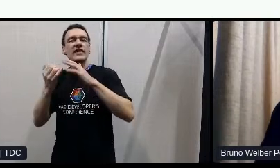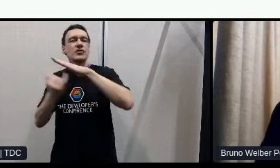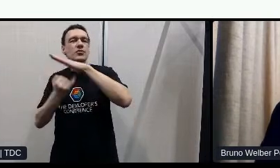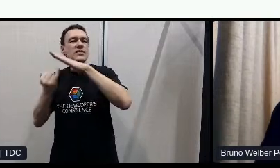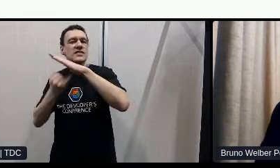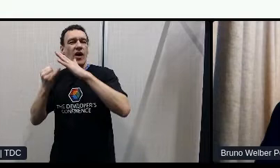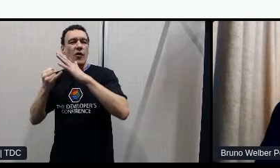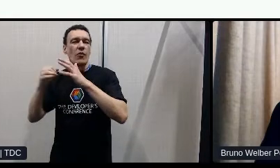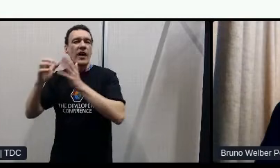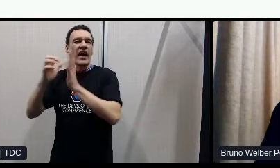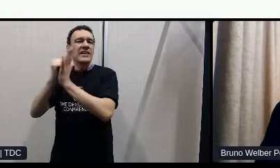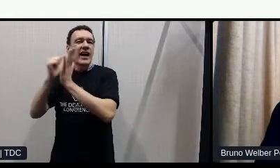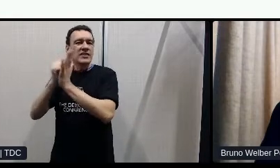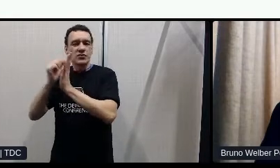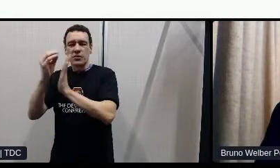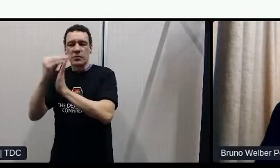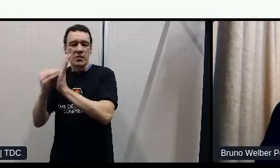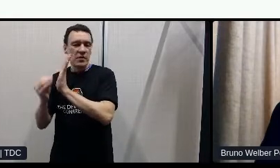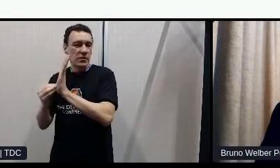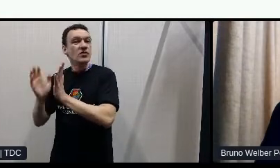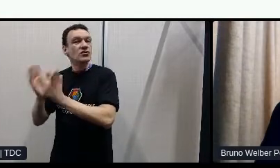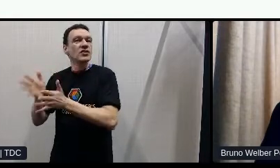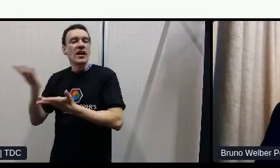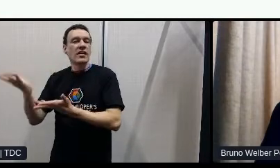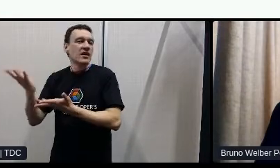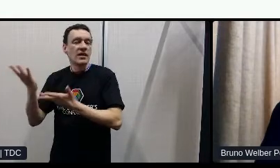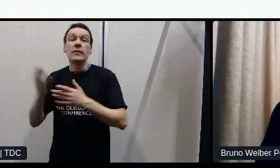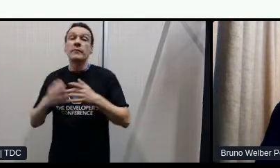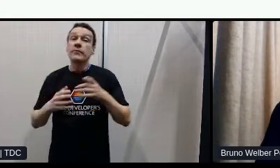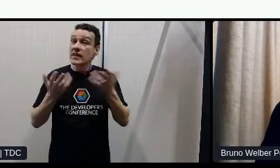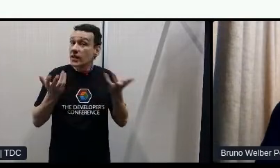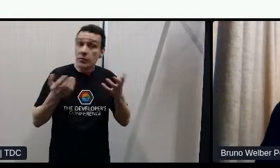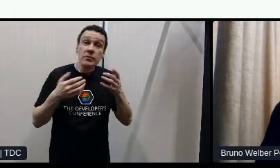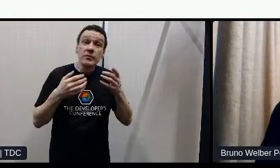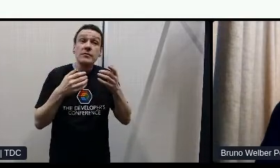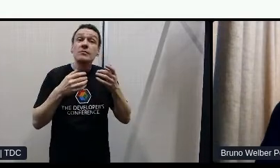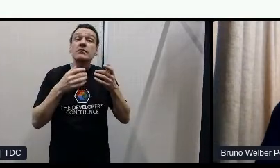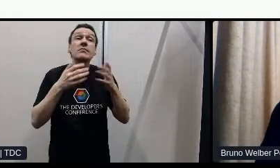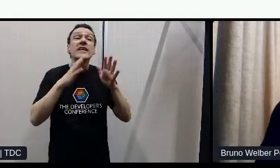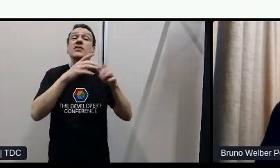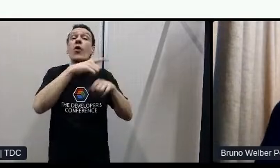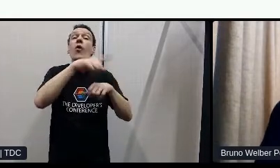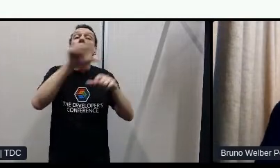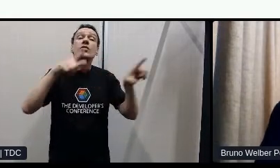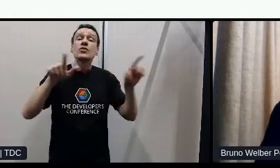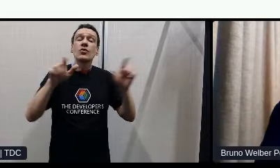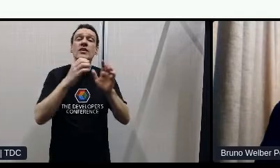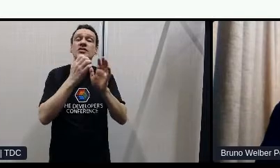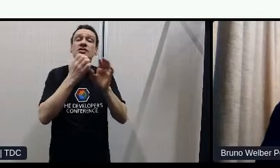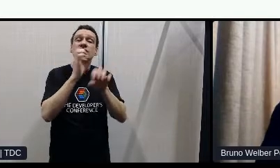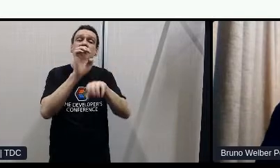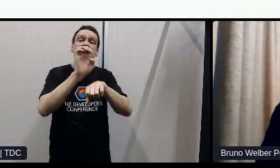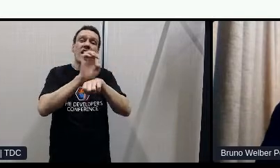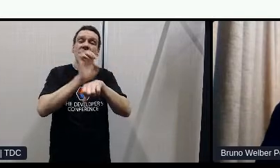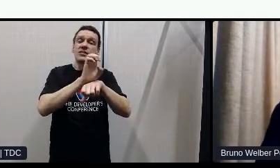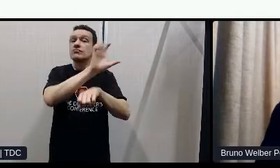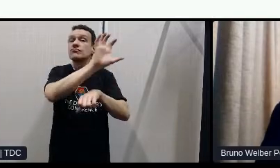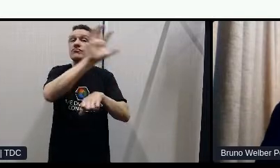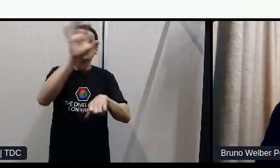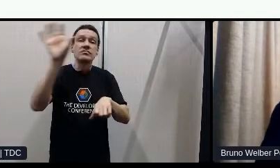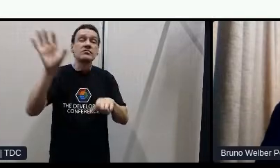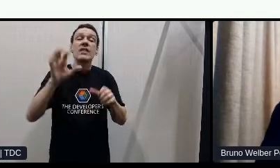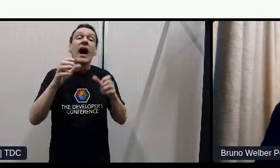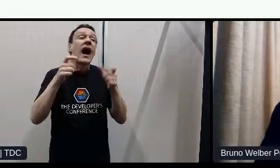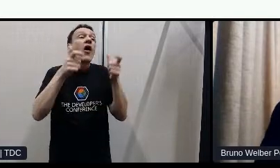gente queria ir além, né, a gente não queria se limitar a São Paulo. Então o primeiro ponto seria encontrar essas pessoas, onde que a gente ia buscar essas pessoas para responder essa